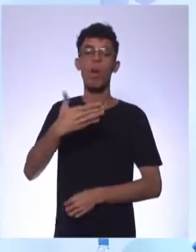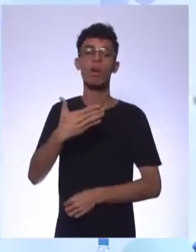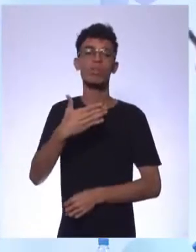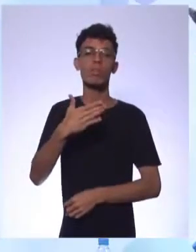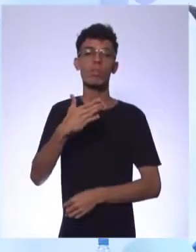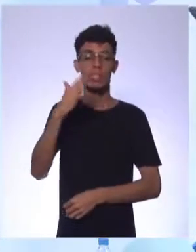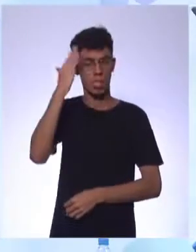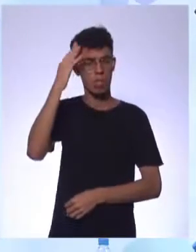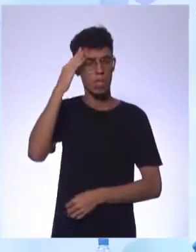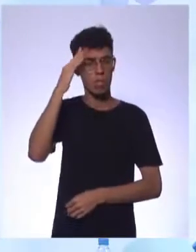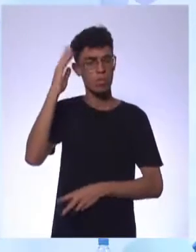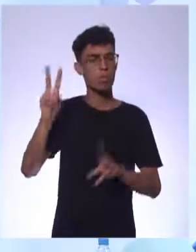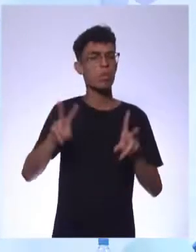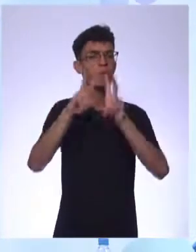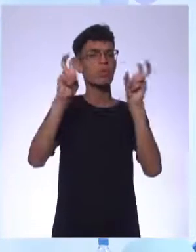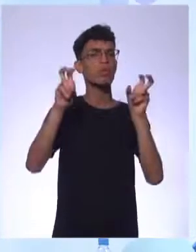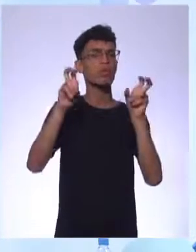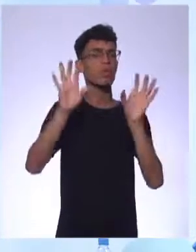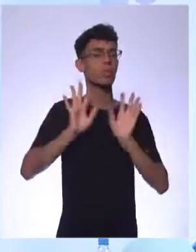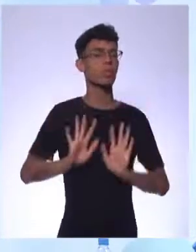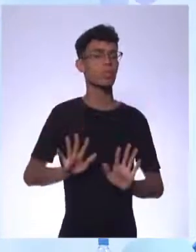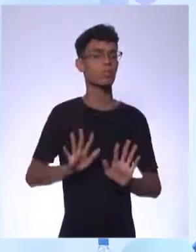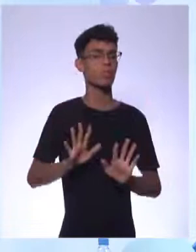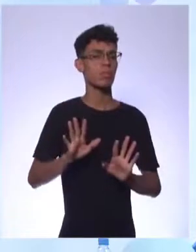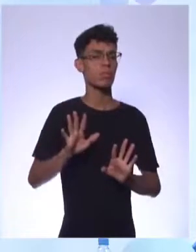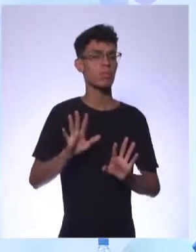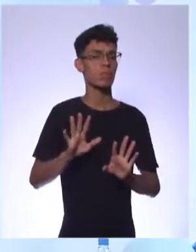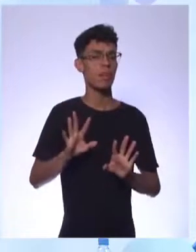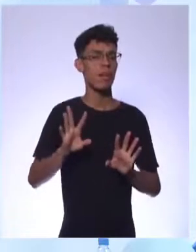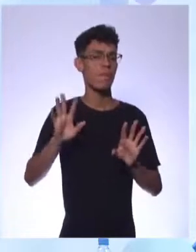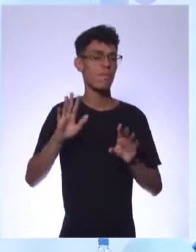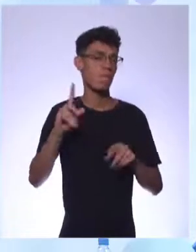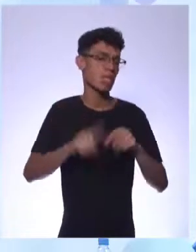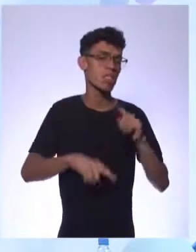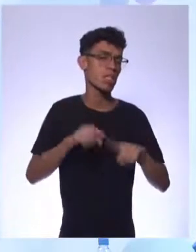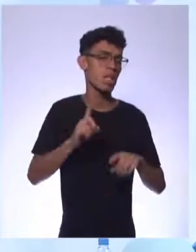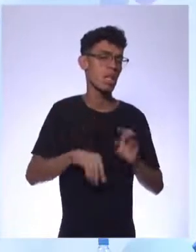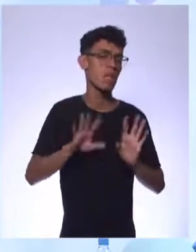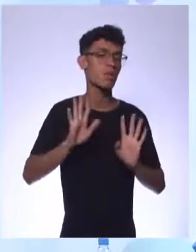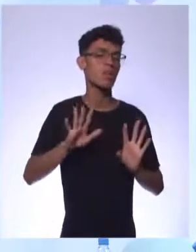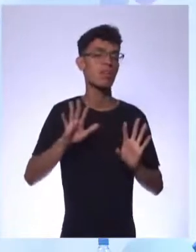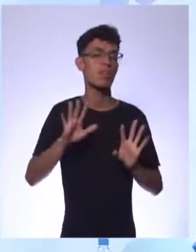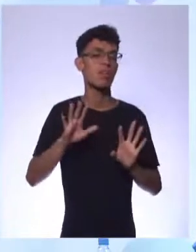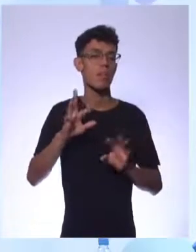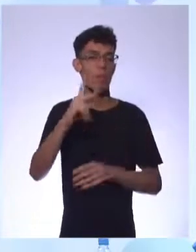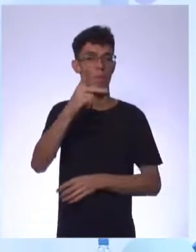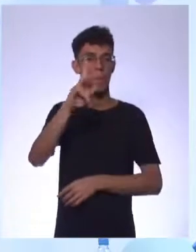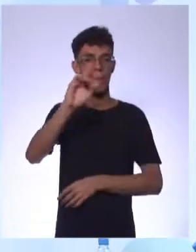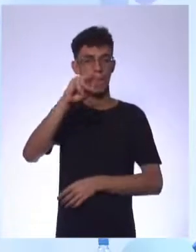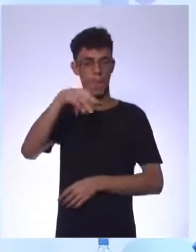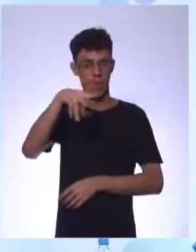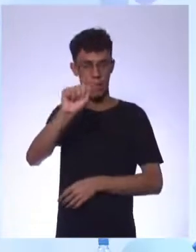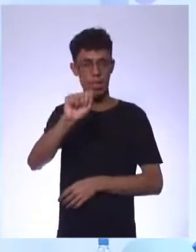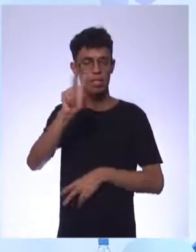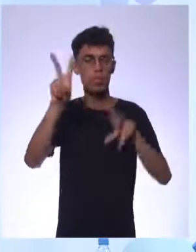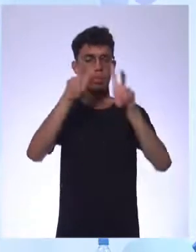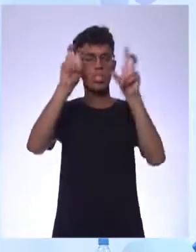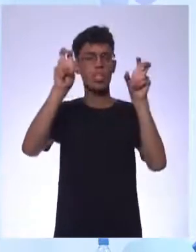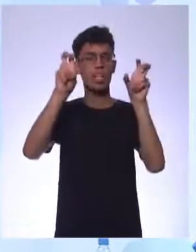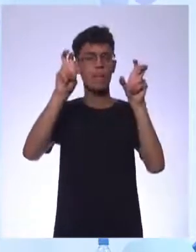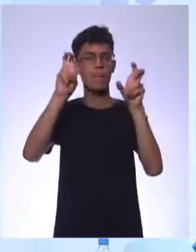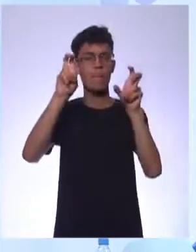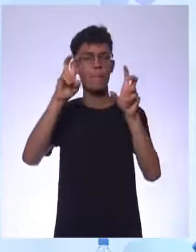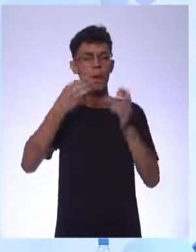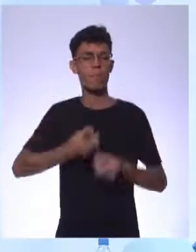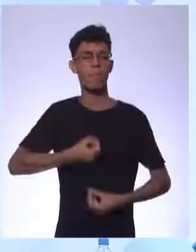para dar a opinião. E isto é a matéria-prima do artigo de opinião, é o preparo. Se nós queremos que você fale sobre o assunto X e